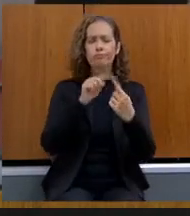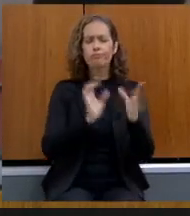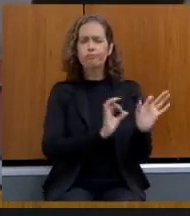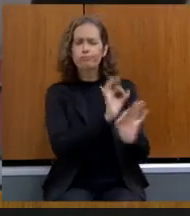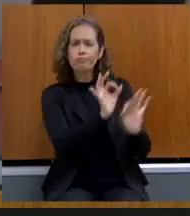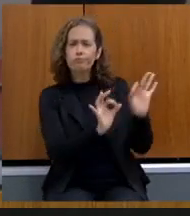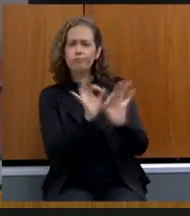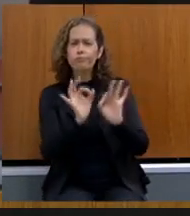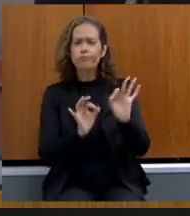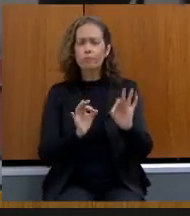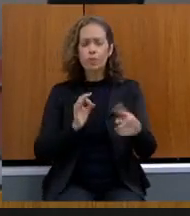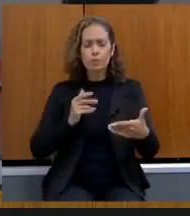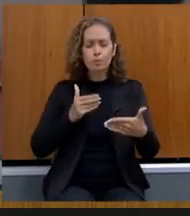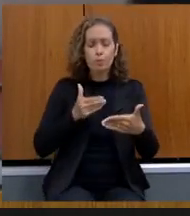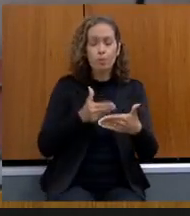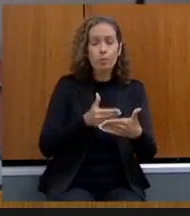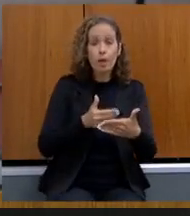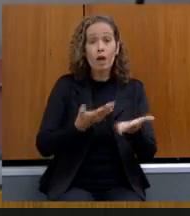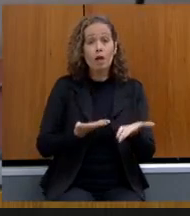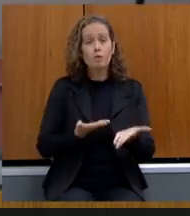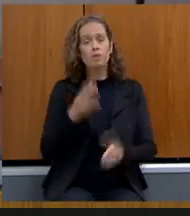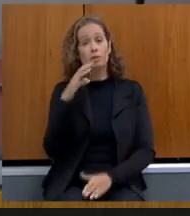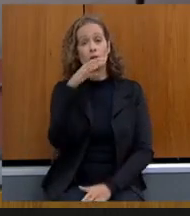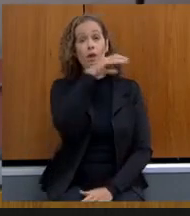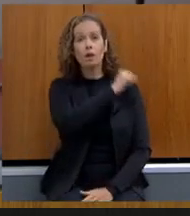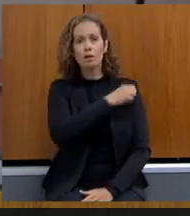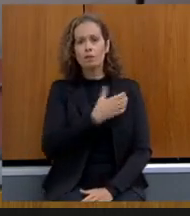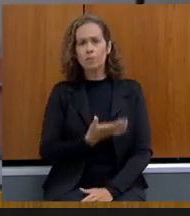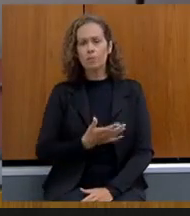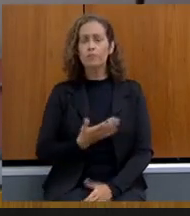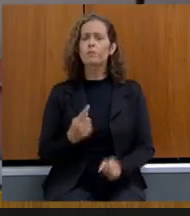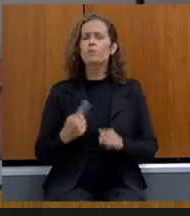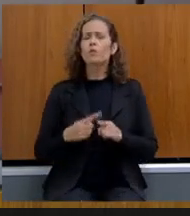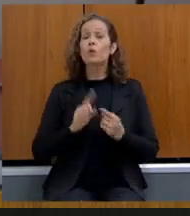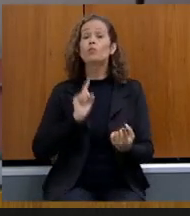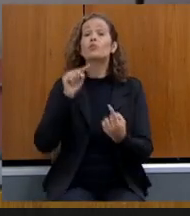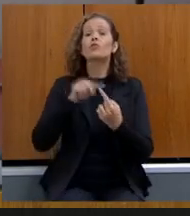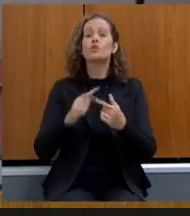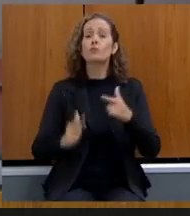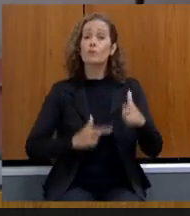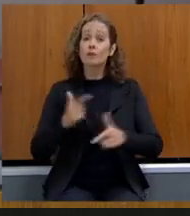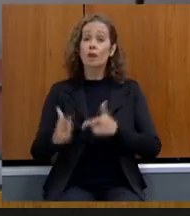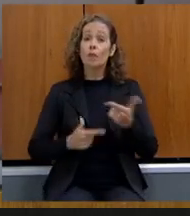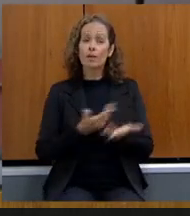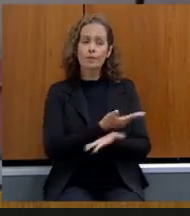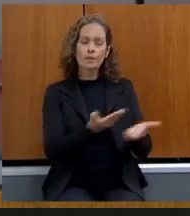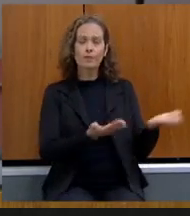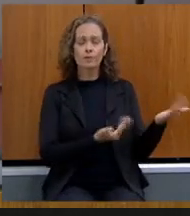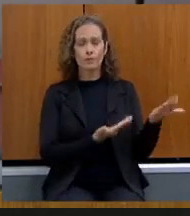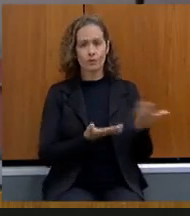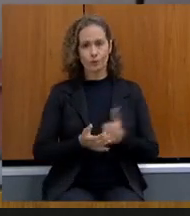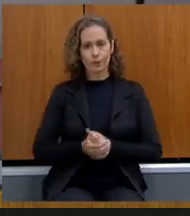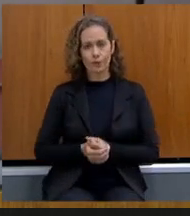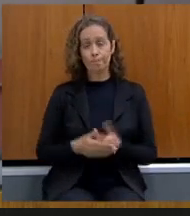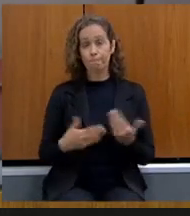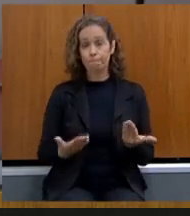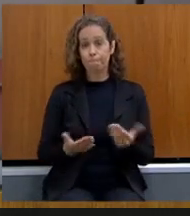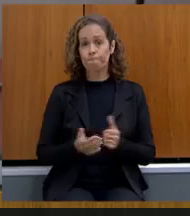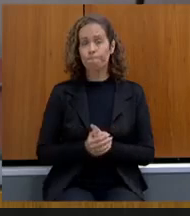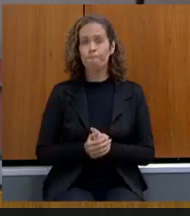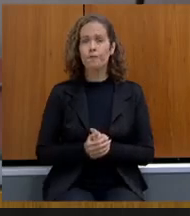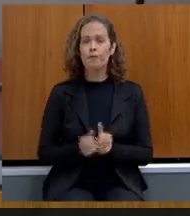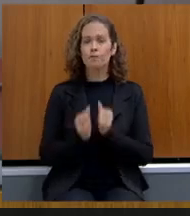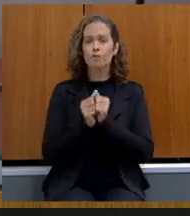demanda porque a gente acredita que a gente tem obrigação de ofertar emprego é esse jovens né e na ocasião estavam sentados lado a lado